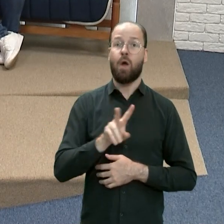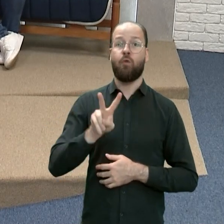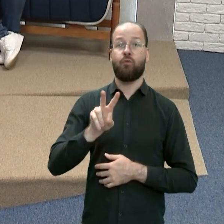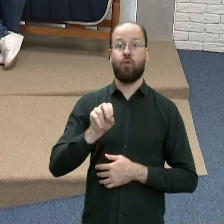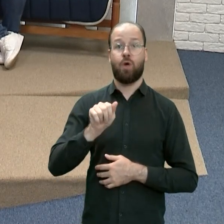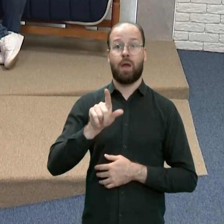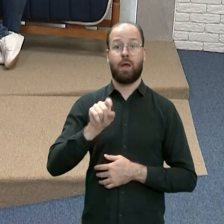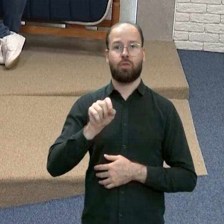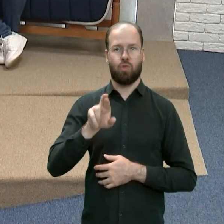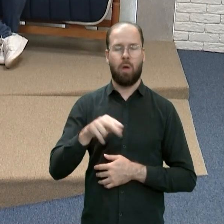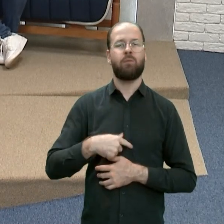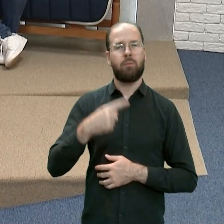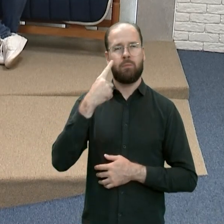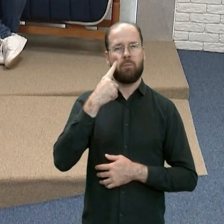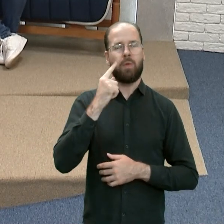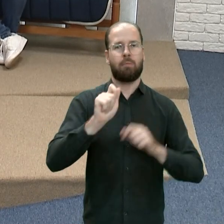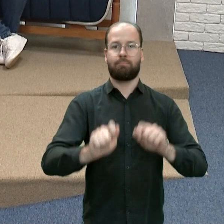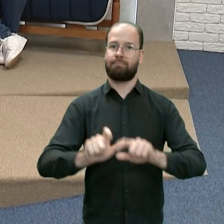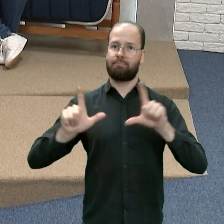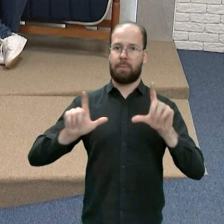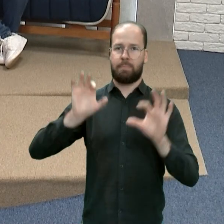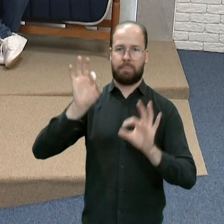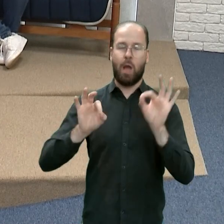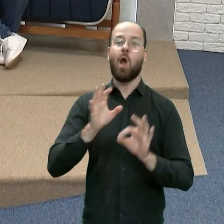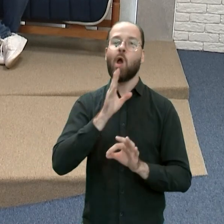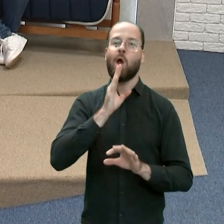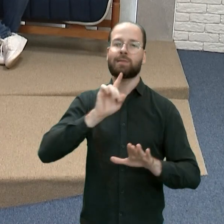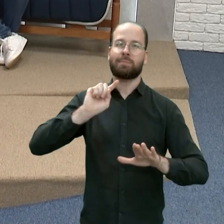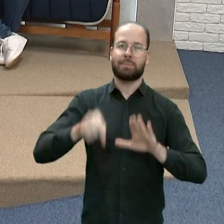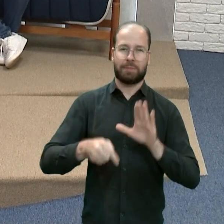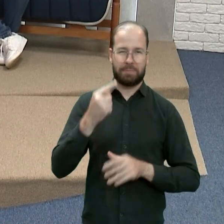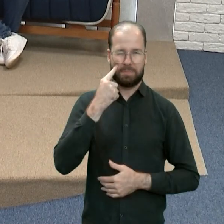mais por meio de uma matéria que a gente preparou. Dá uma olhada.